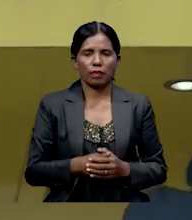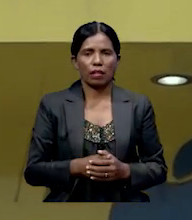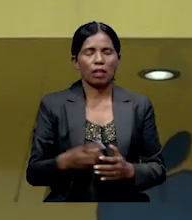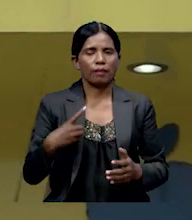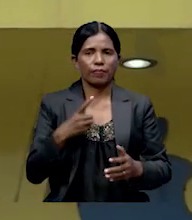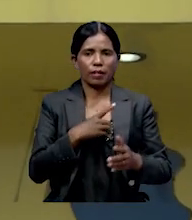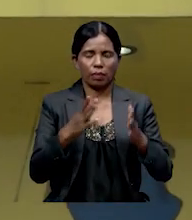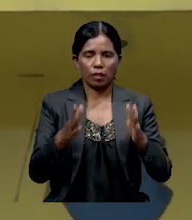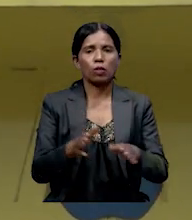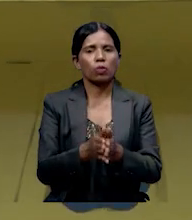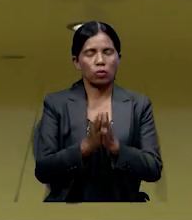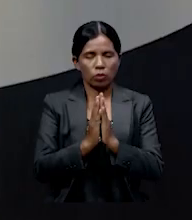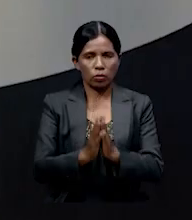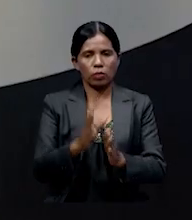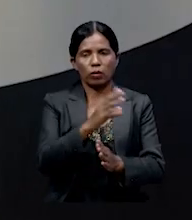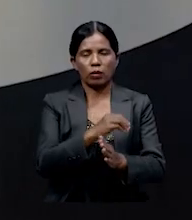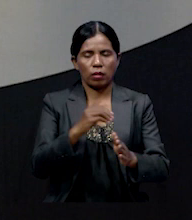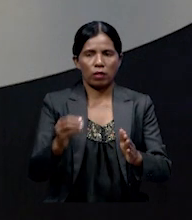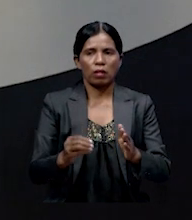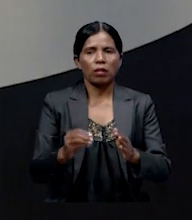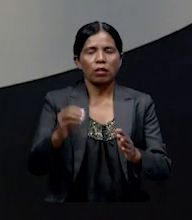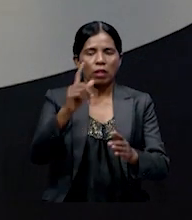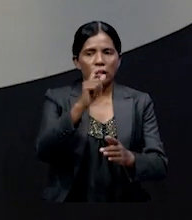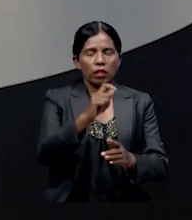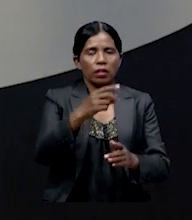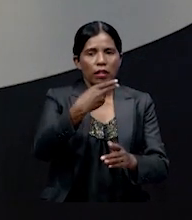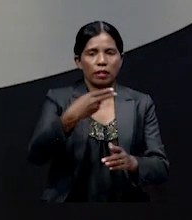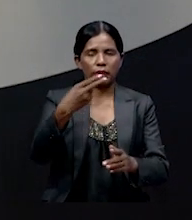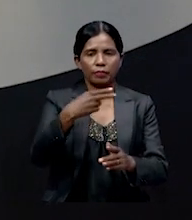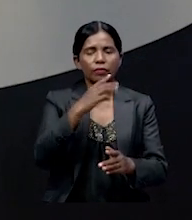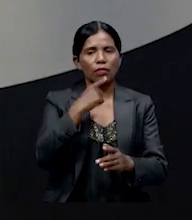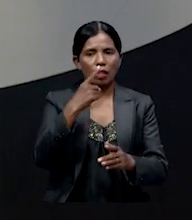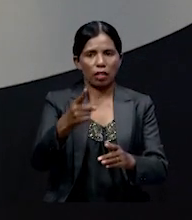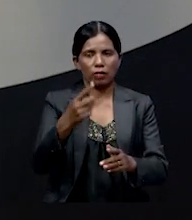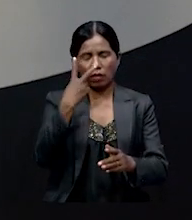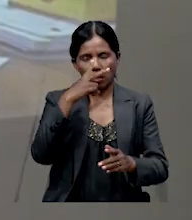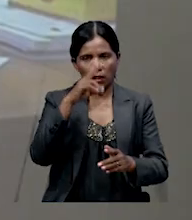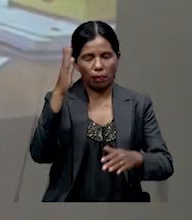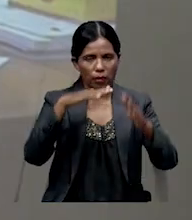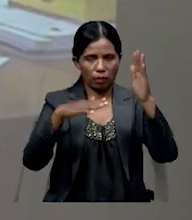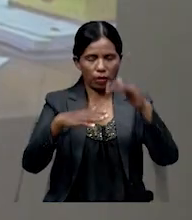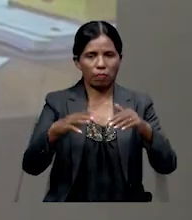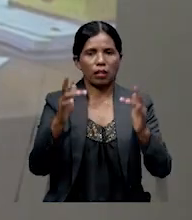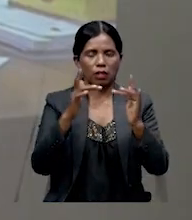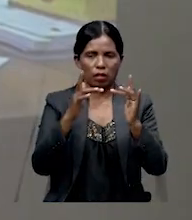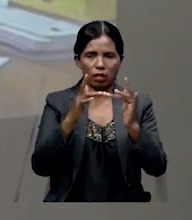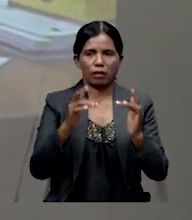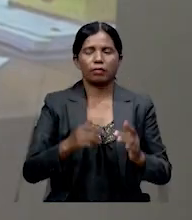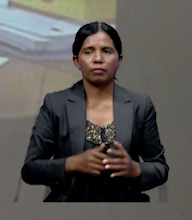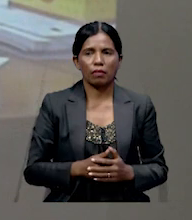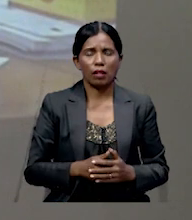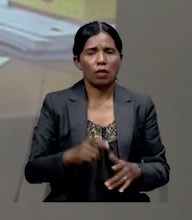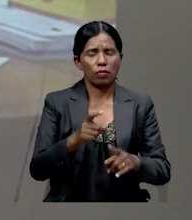deputado Nehusu, operador telecomunicação Sira, a tu responsabiliza ou de resolver problema linha internet. Quase fulang ida resi